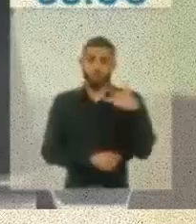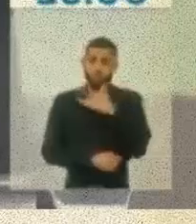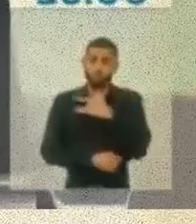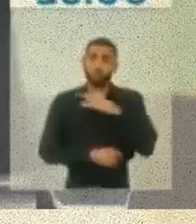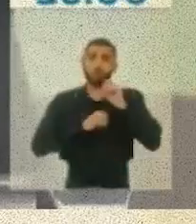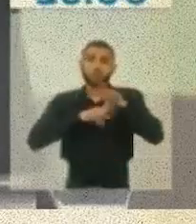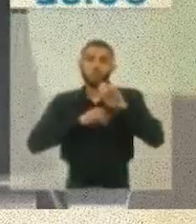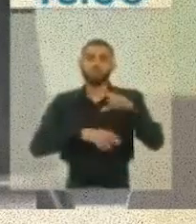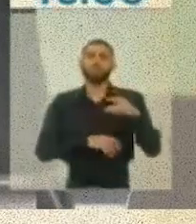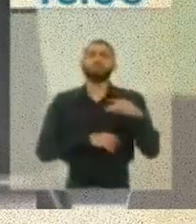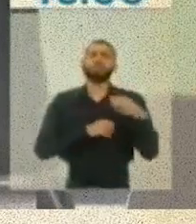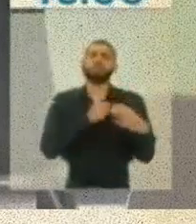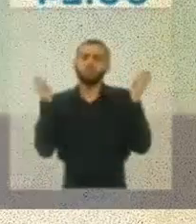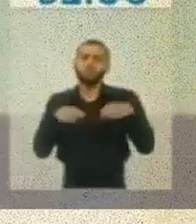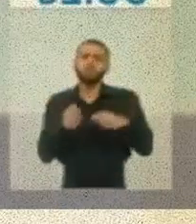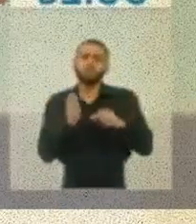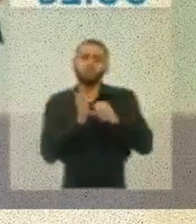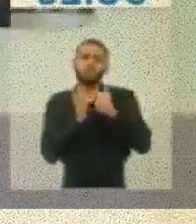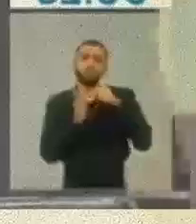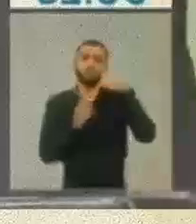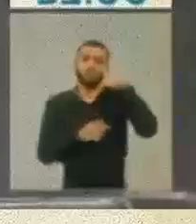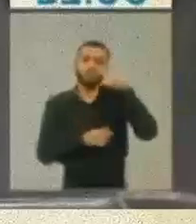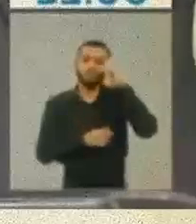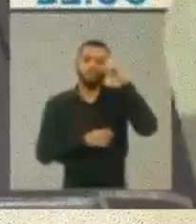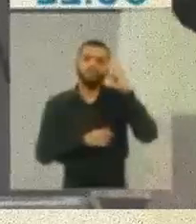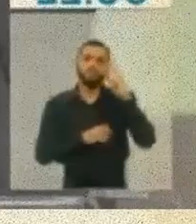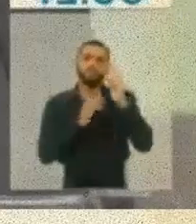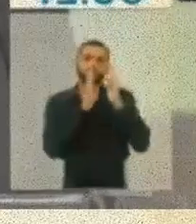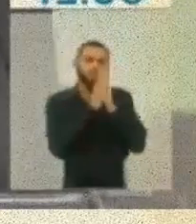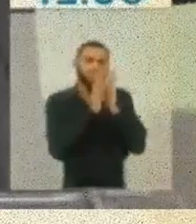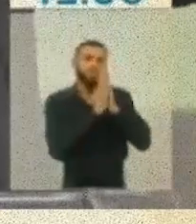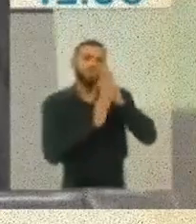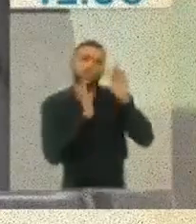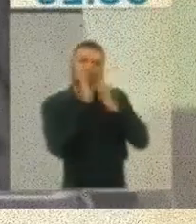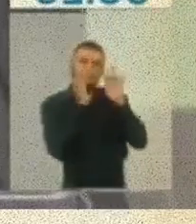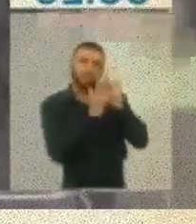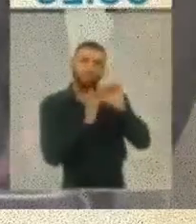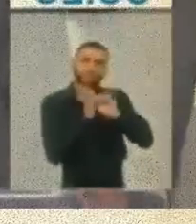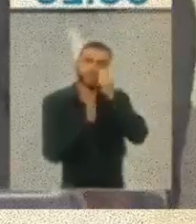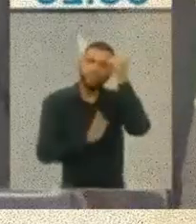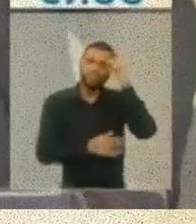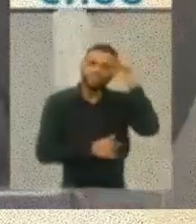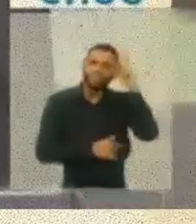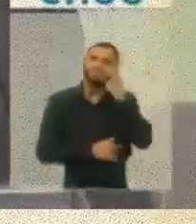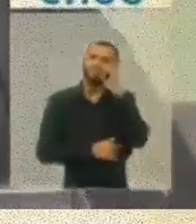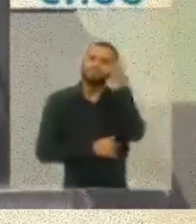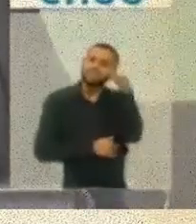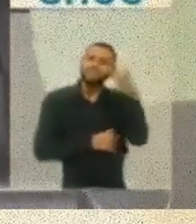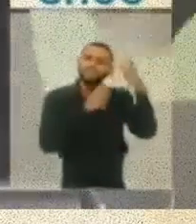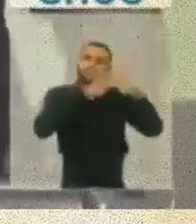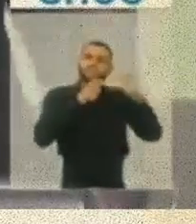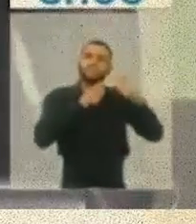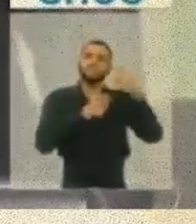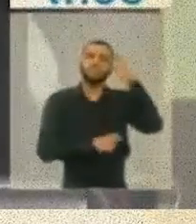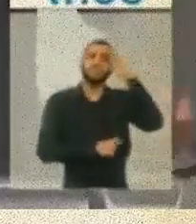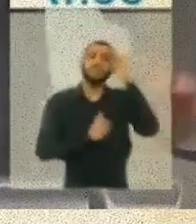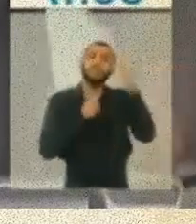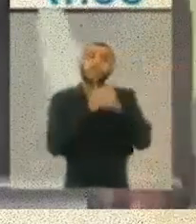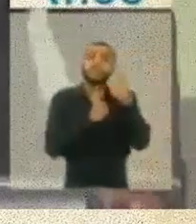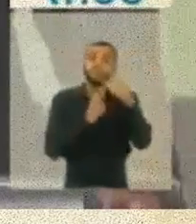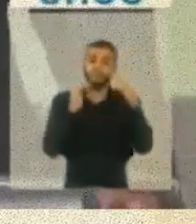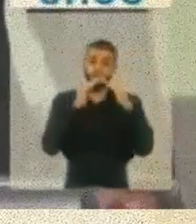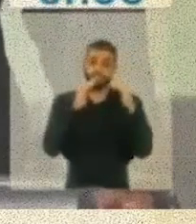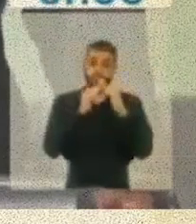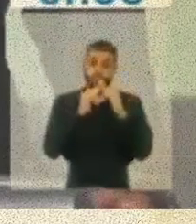educação segurança acha que estou mentindo pra vocês vamos falar o senhor do 8º dia com aparece na unidade militar mais próxima da sua residência